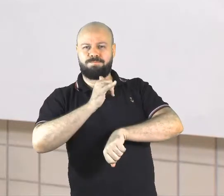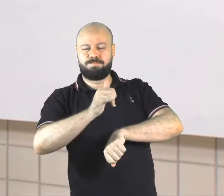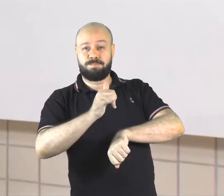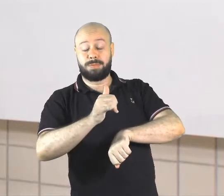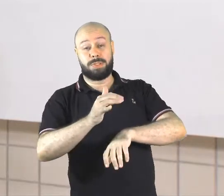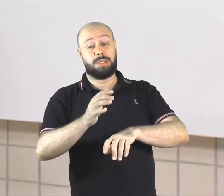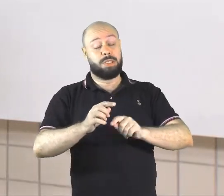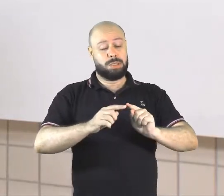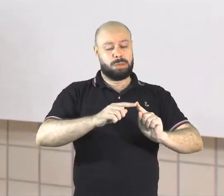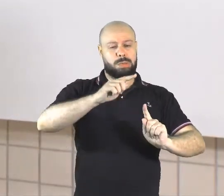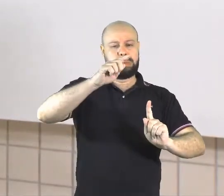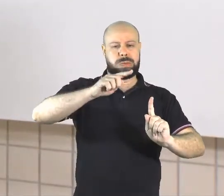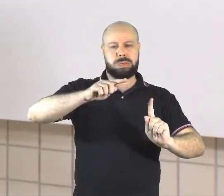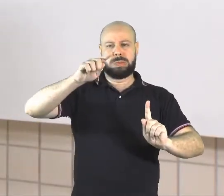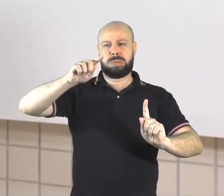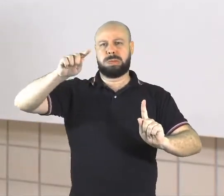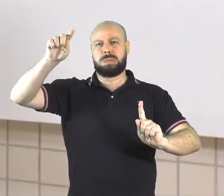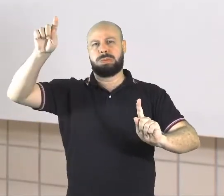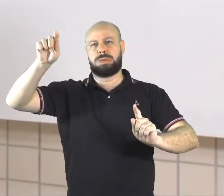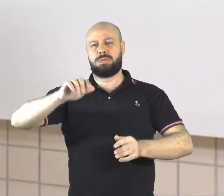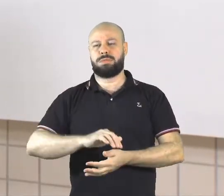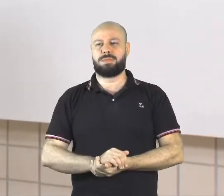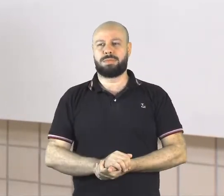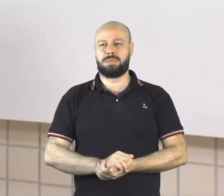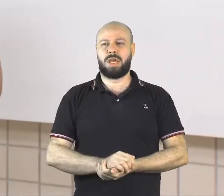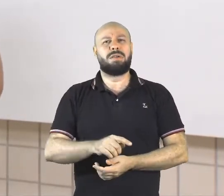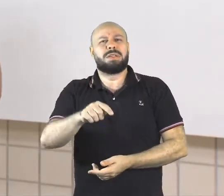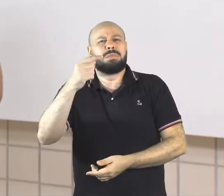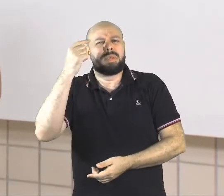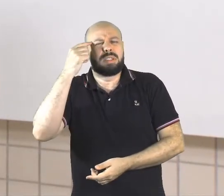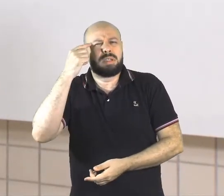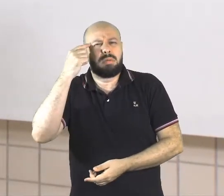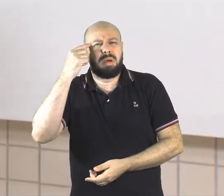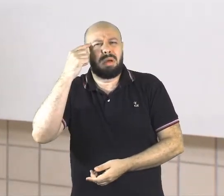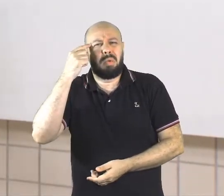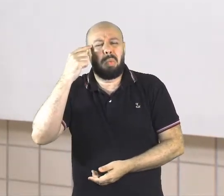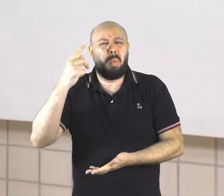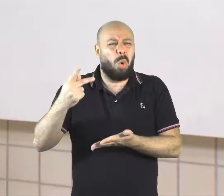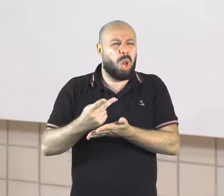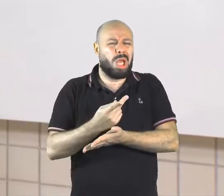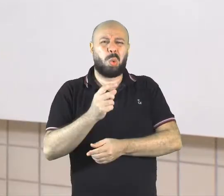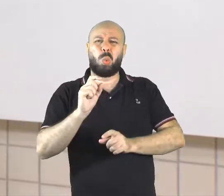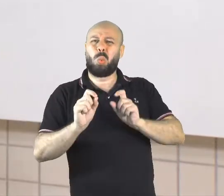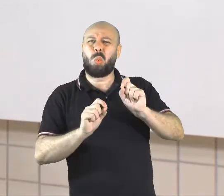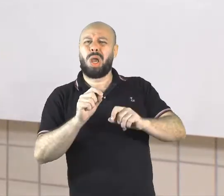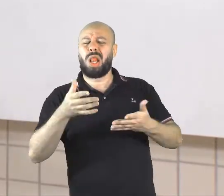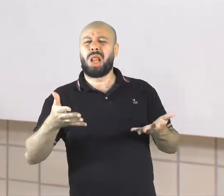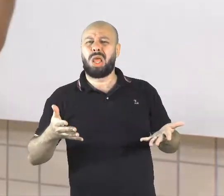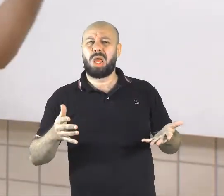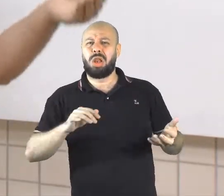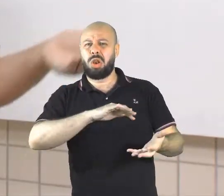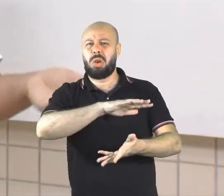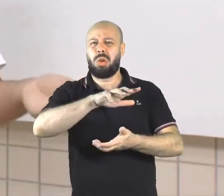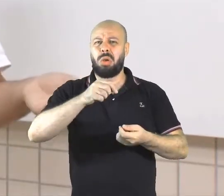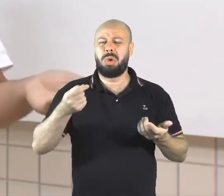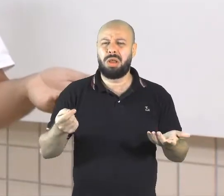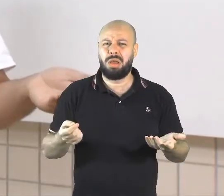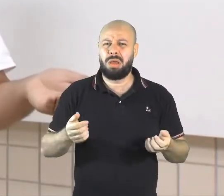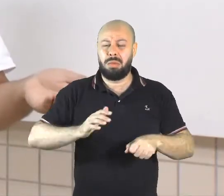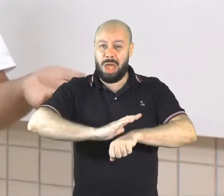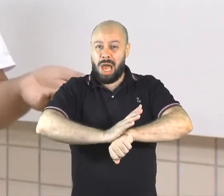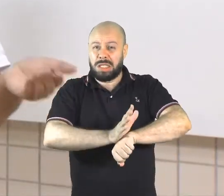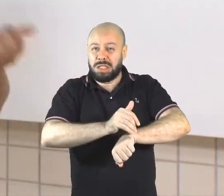só aumentando. Aí você pensa assim, o que está acontecendo? As pessoas estão ficando mais